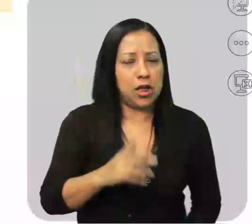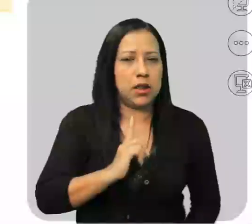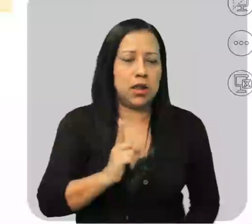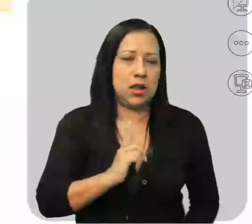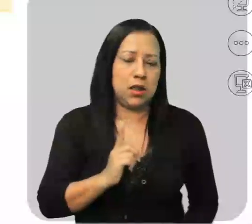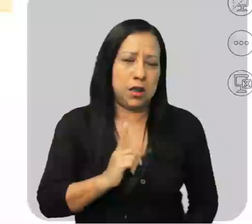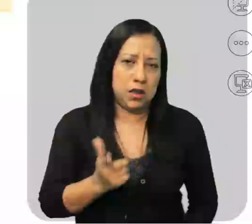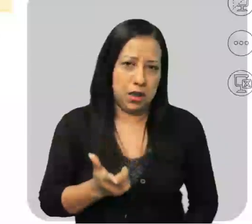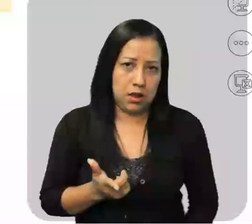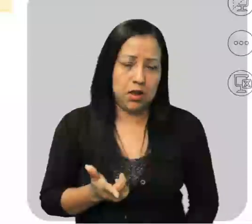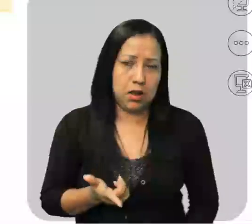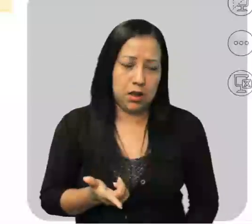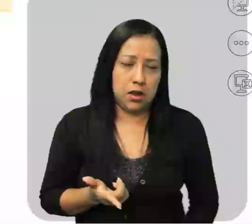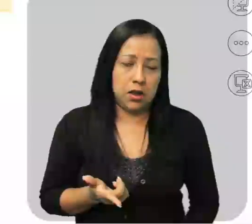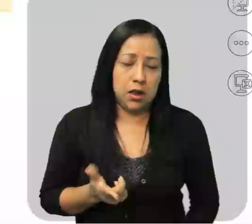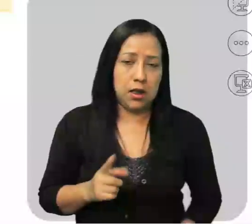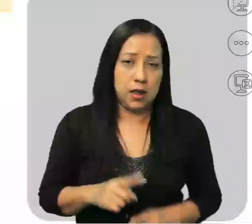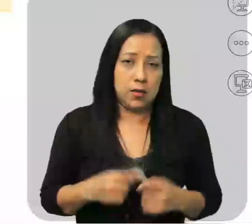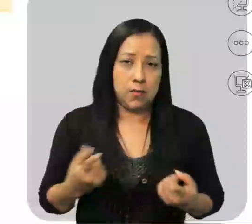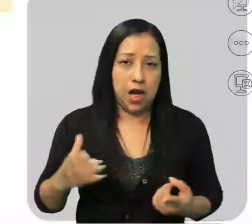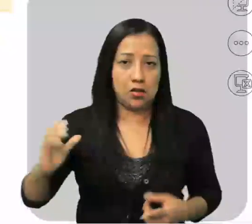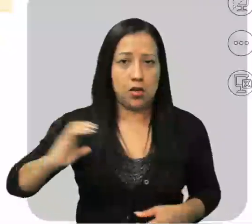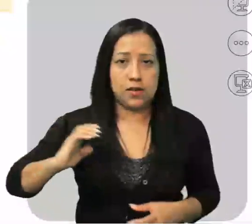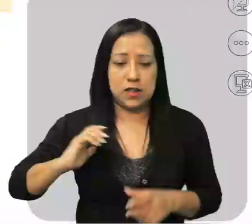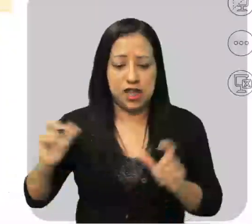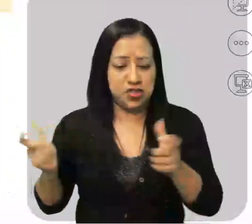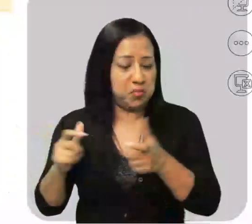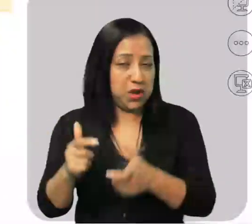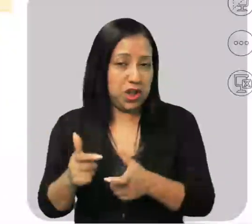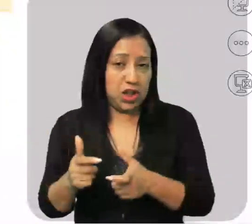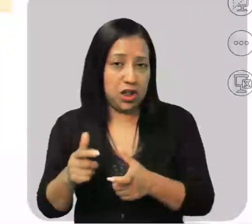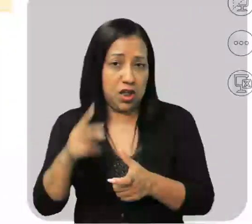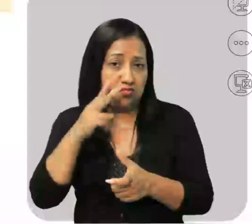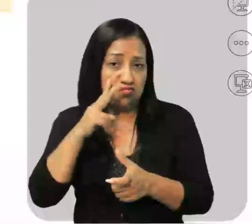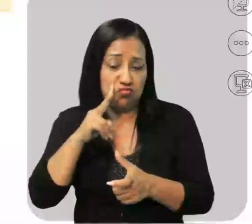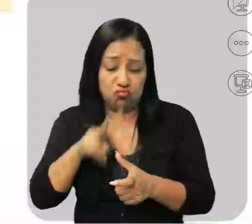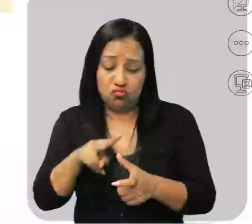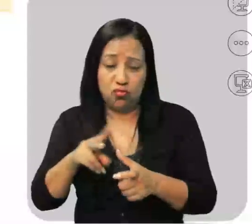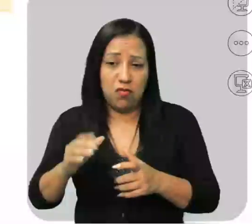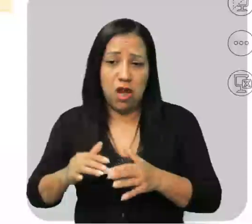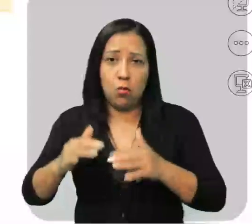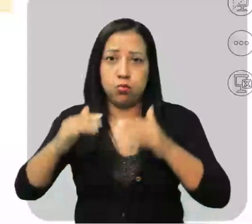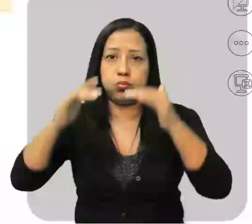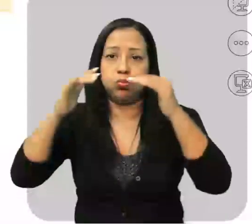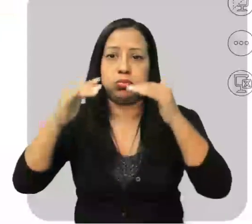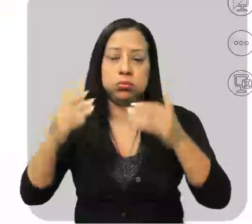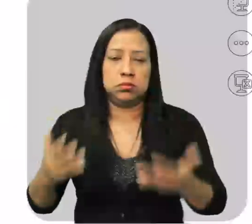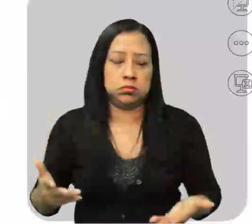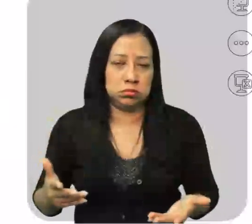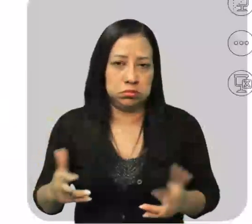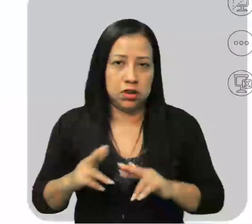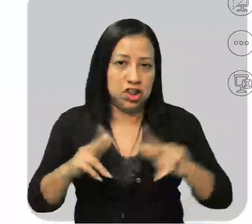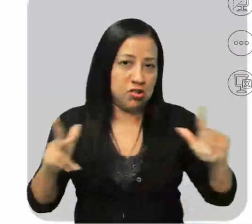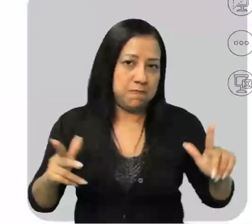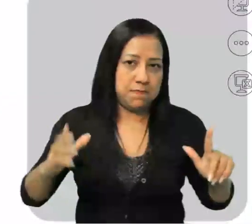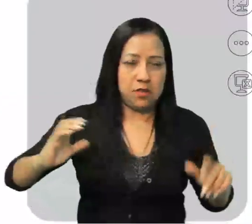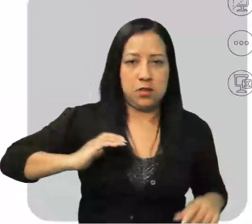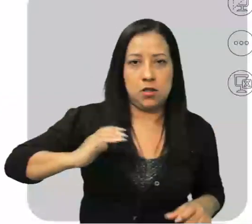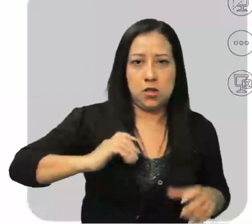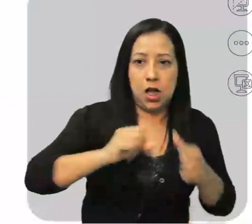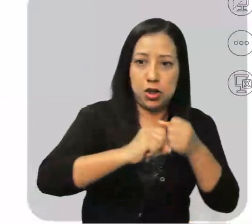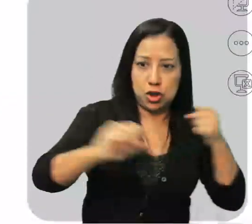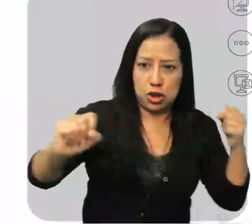já acontece. Pois é, exatamente. Em cidades menores, a gente vê com menos frequência, ok? Mas na cidade